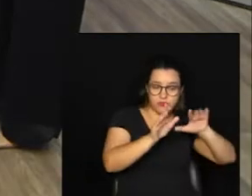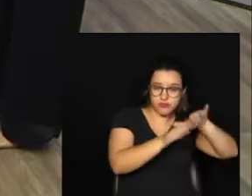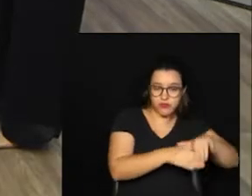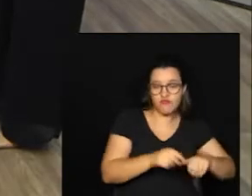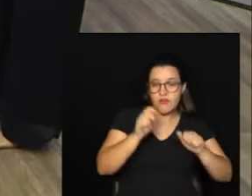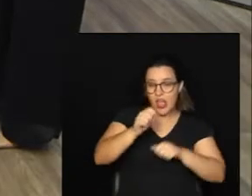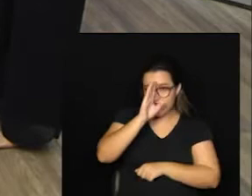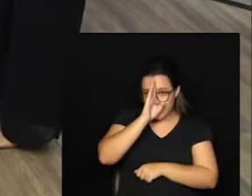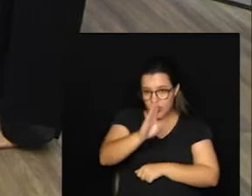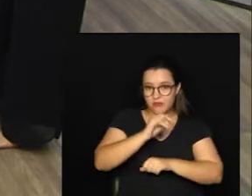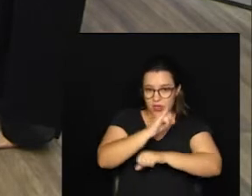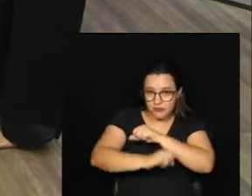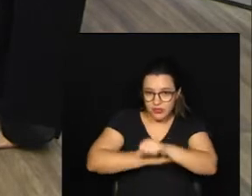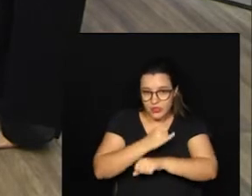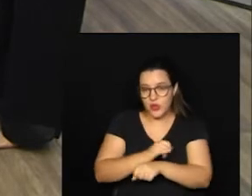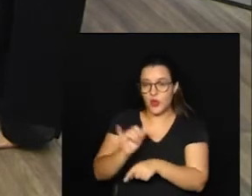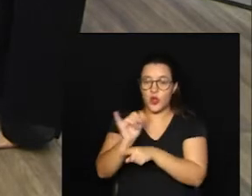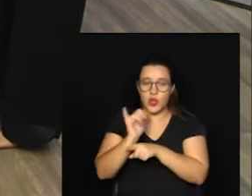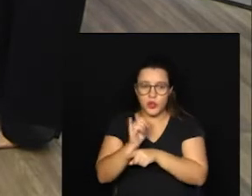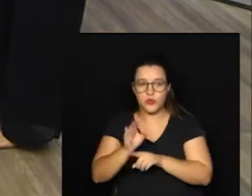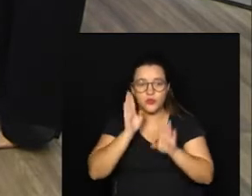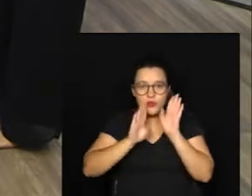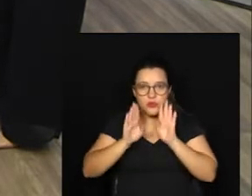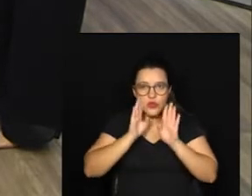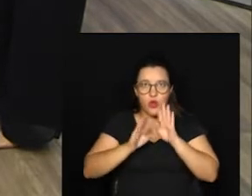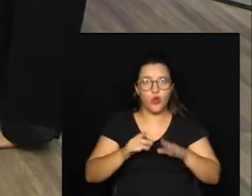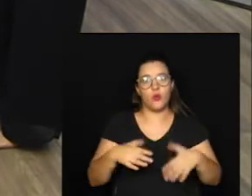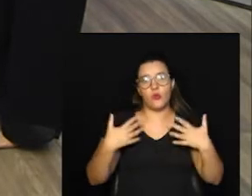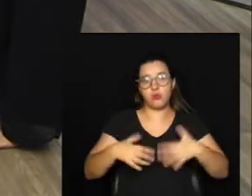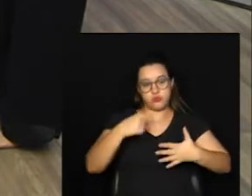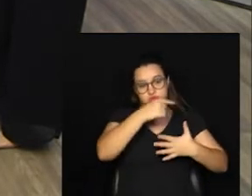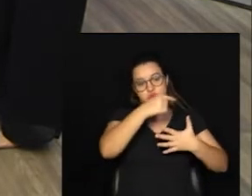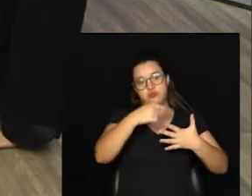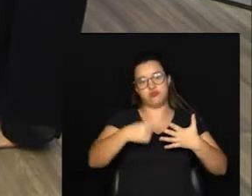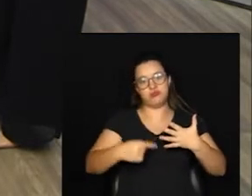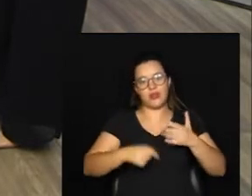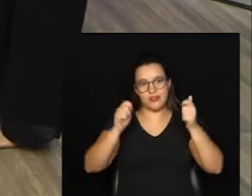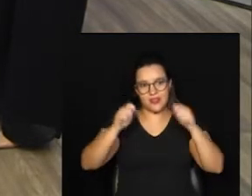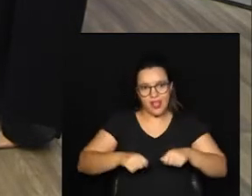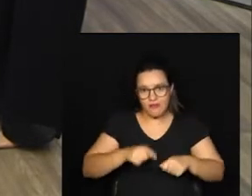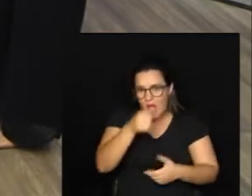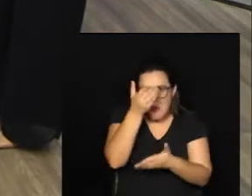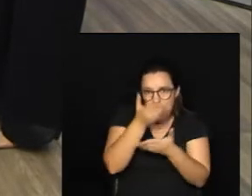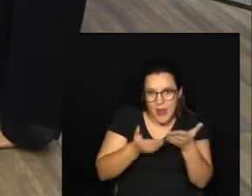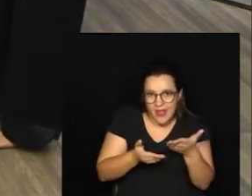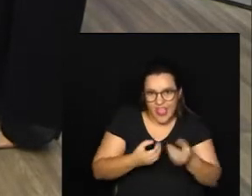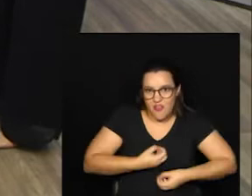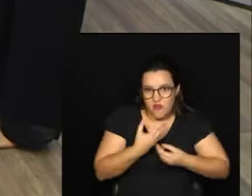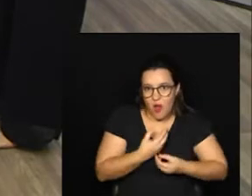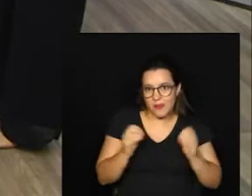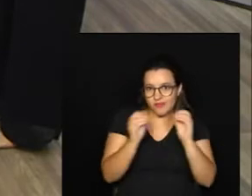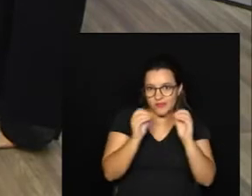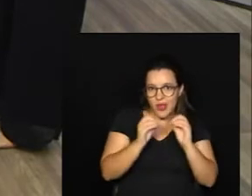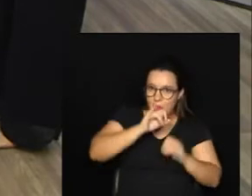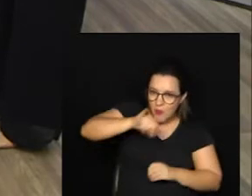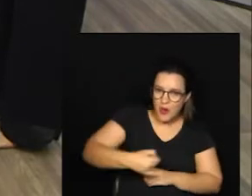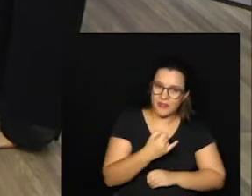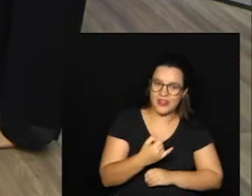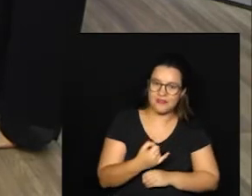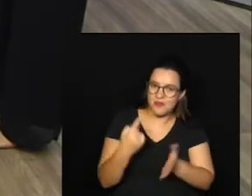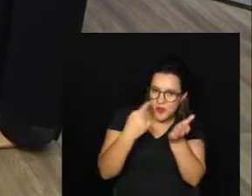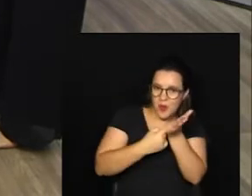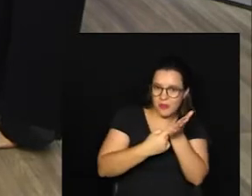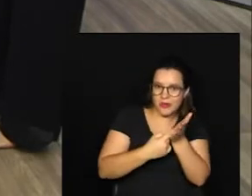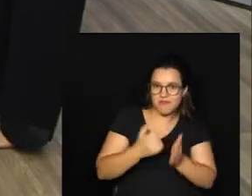existe a possibilidade do YouTube, do Facebook, são muitas informações para você não perder nada do que acontece aqui na Câmara, certo, Mena? Combinado,